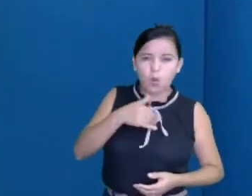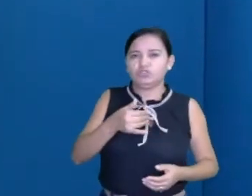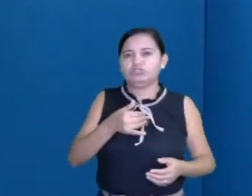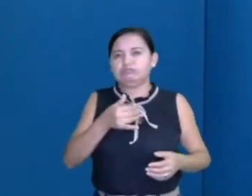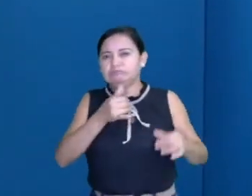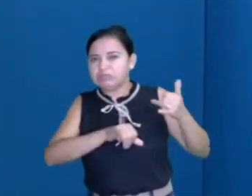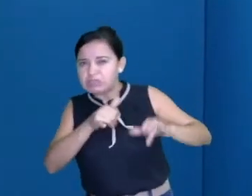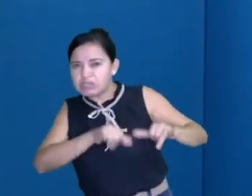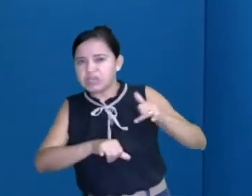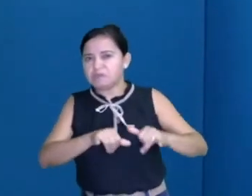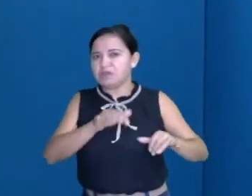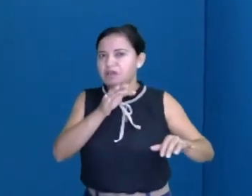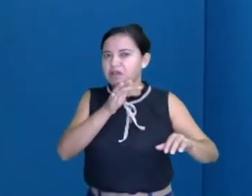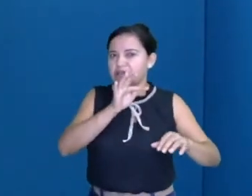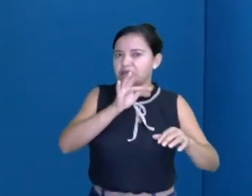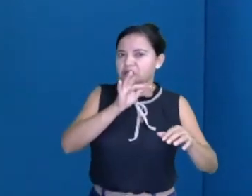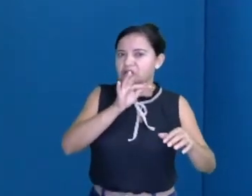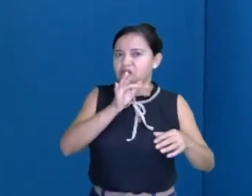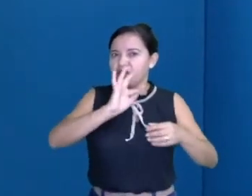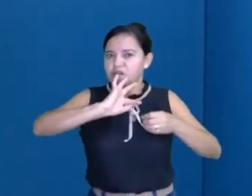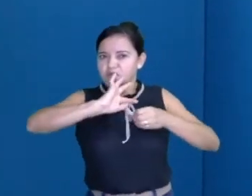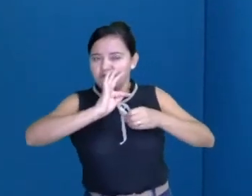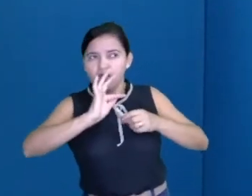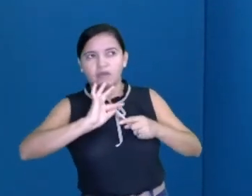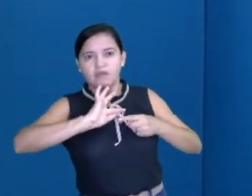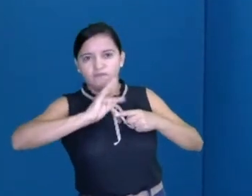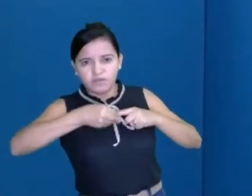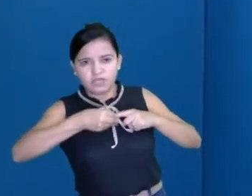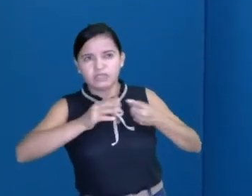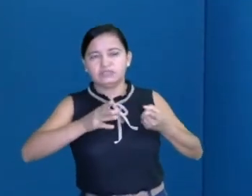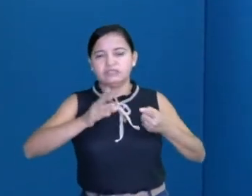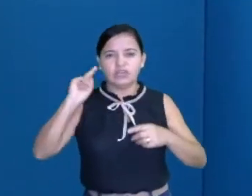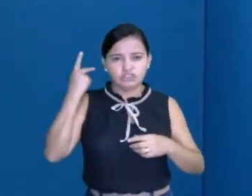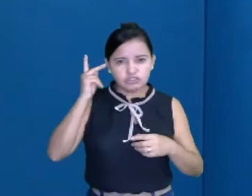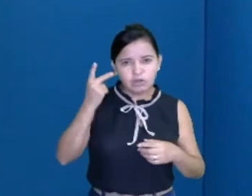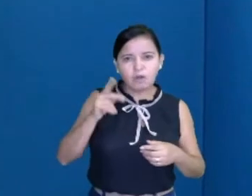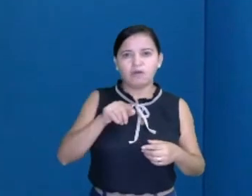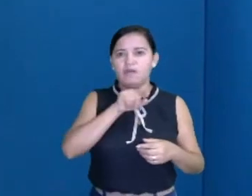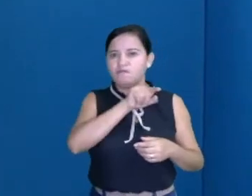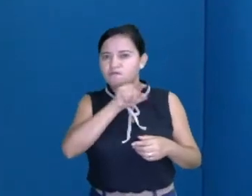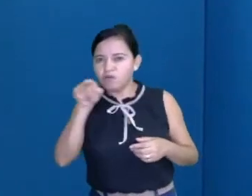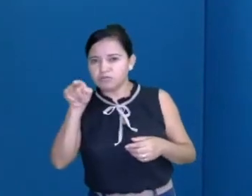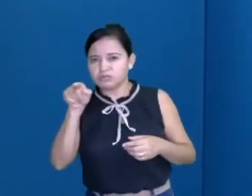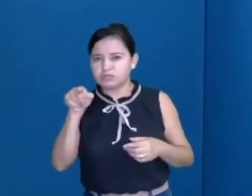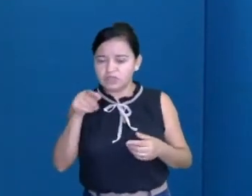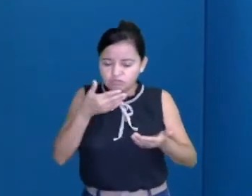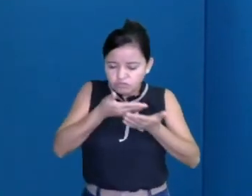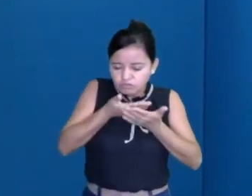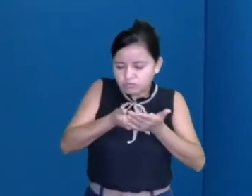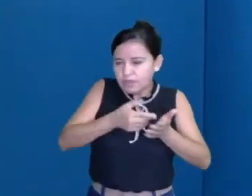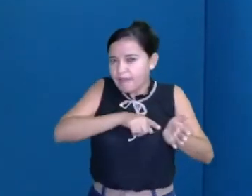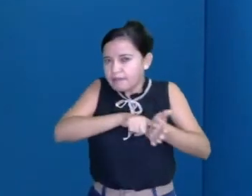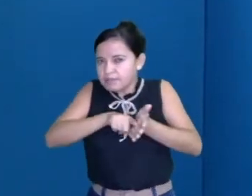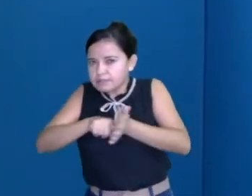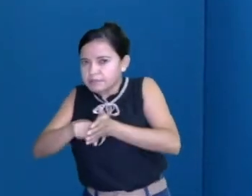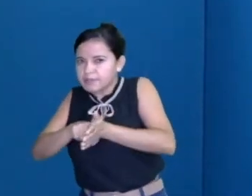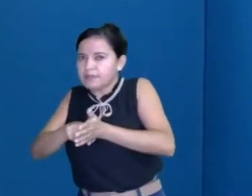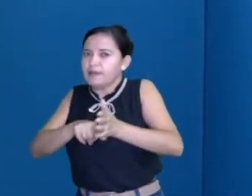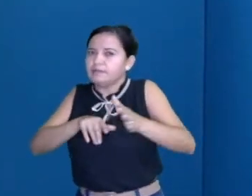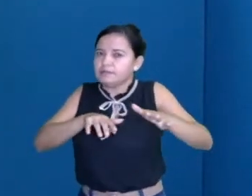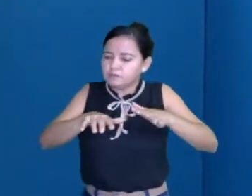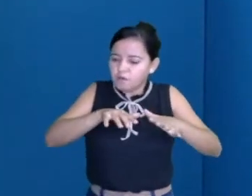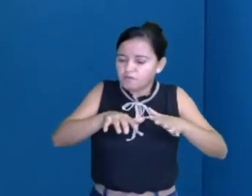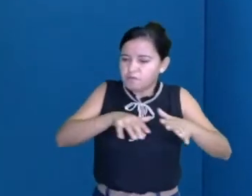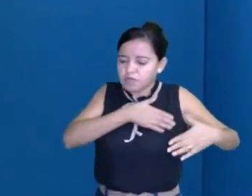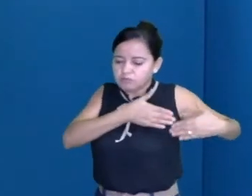história, você vai ver que tem uma importância gigantesca quando a gente olha esse movimento diacrônico, ou seja, no decorrer